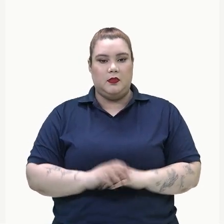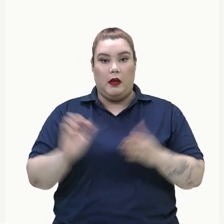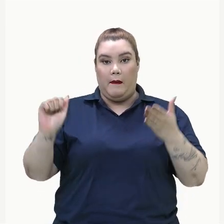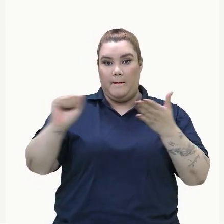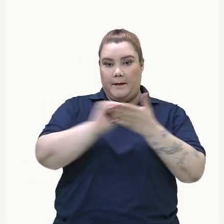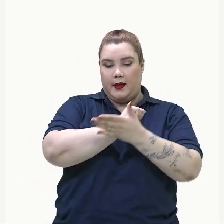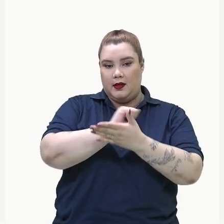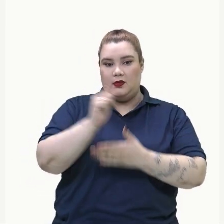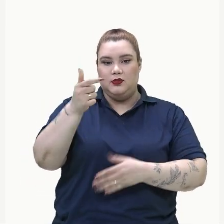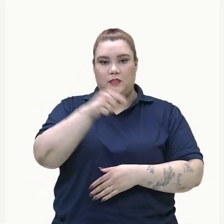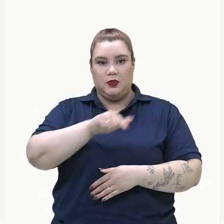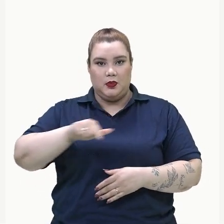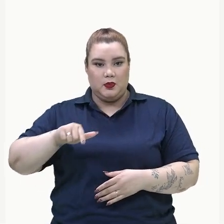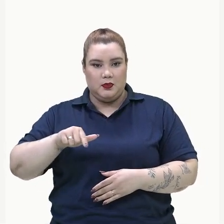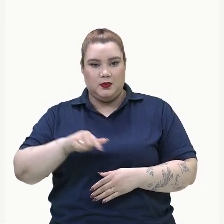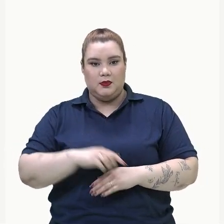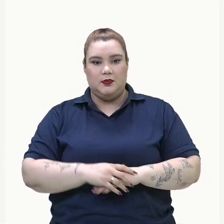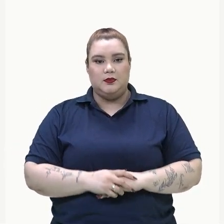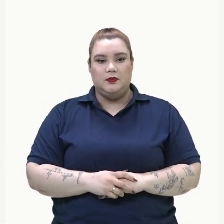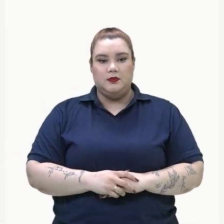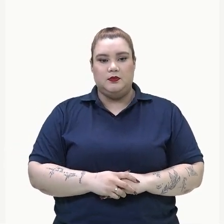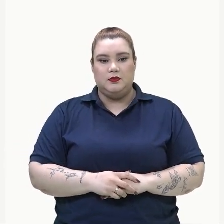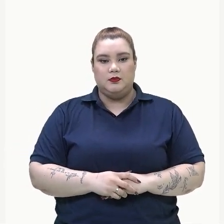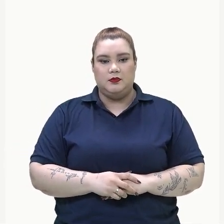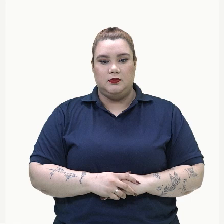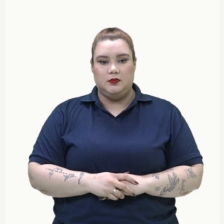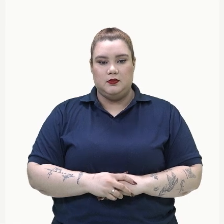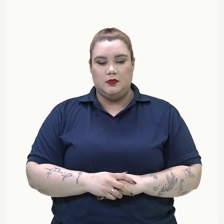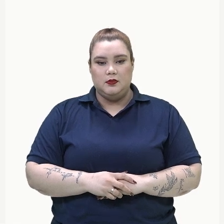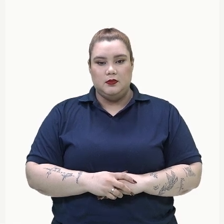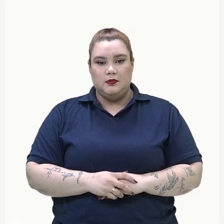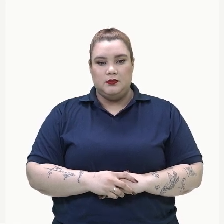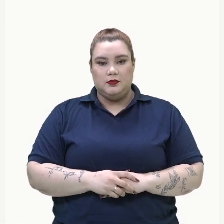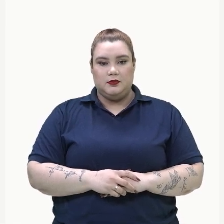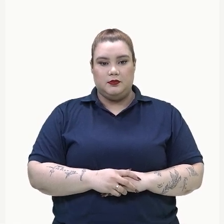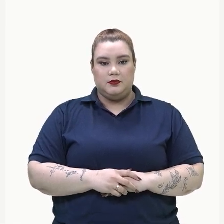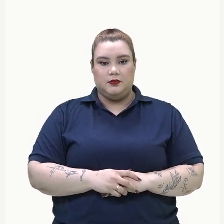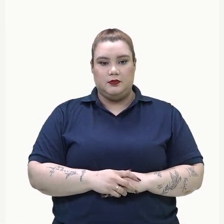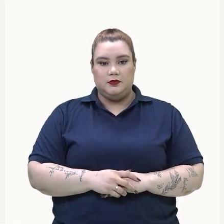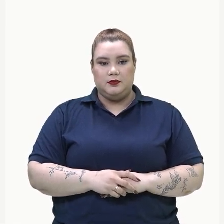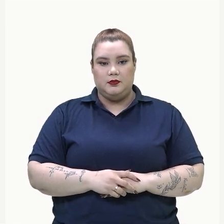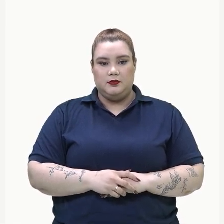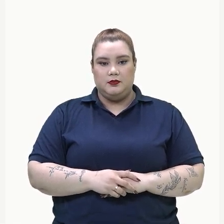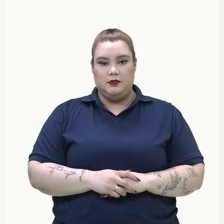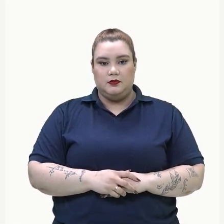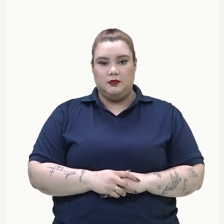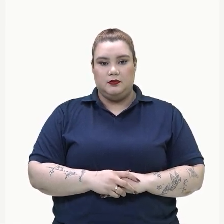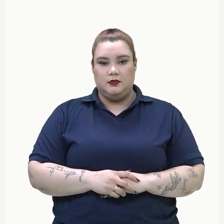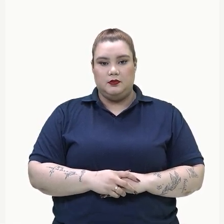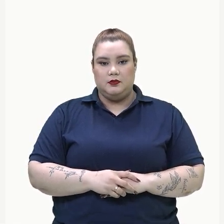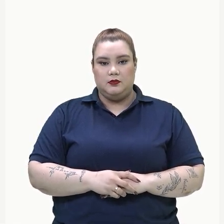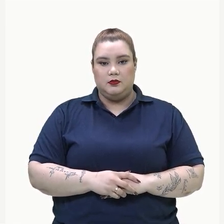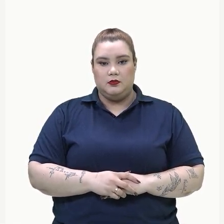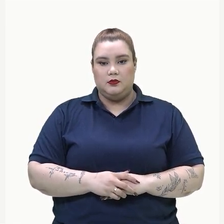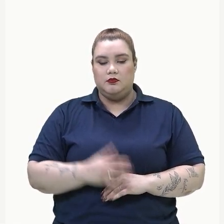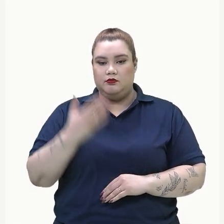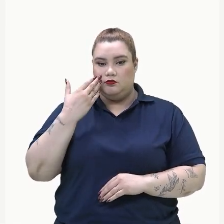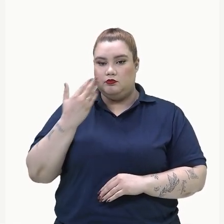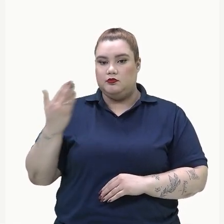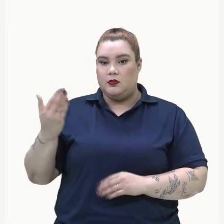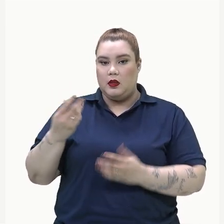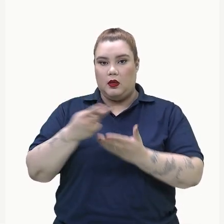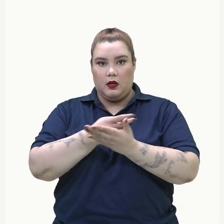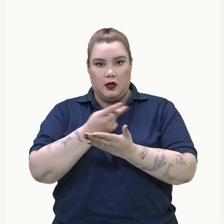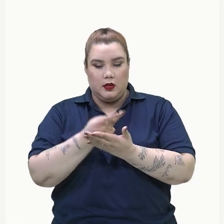gente refazer do jeito certo, né? Eu já ia dar um resultado errado, tá?